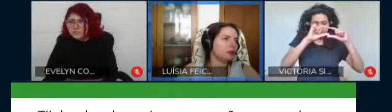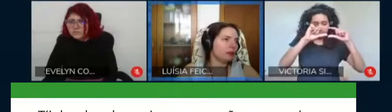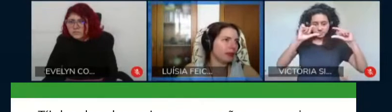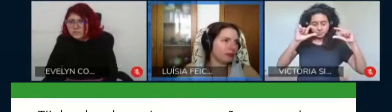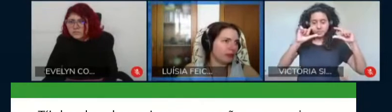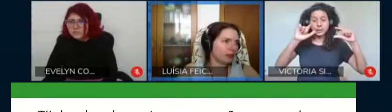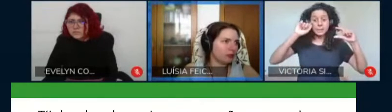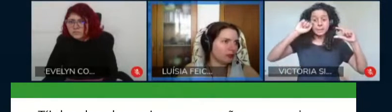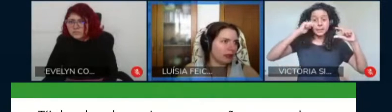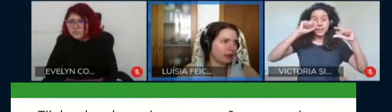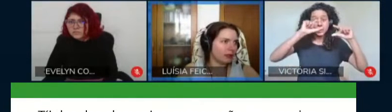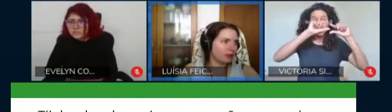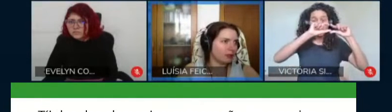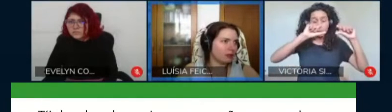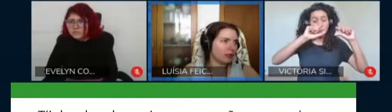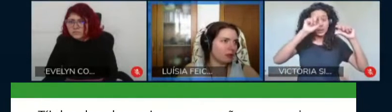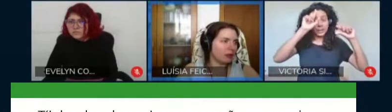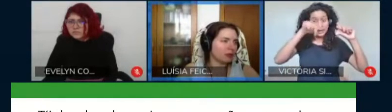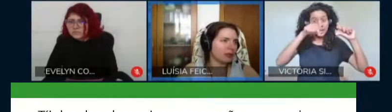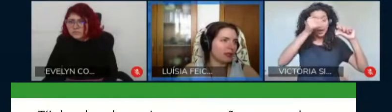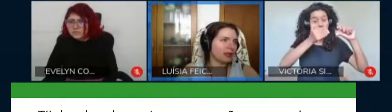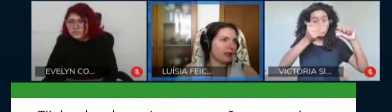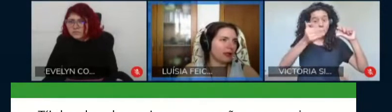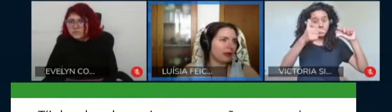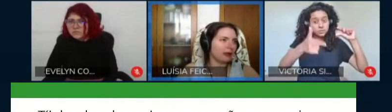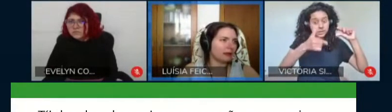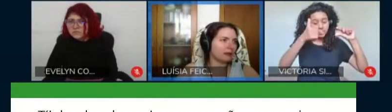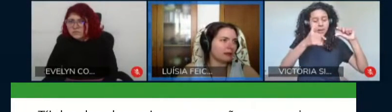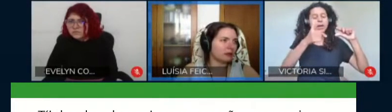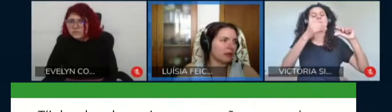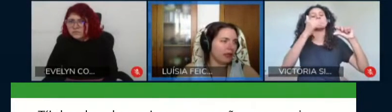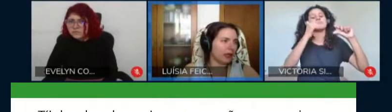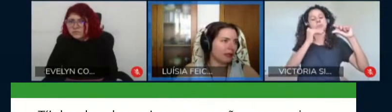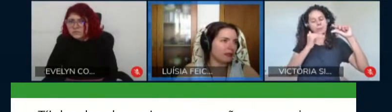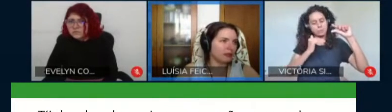E assim tu vai definindo, pode ir até